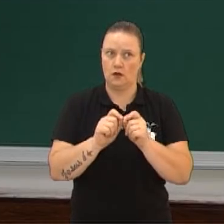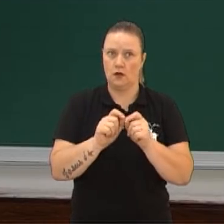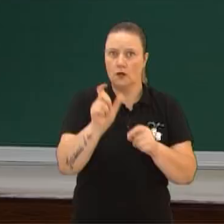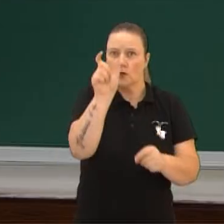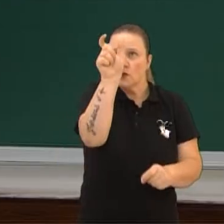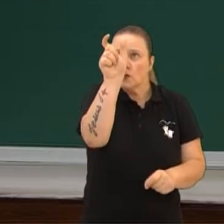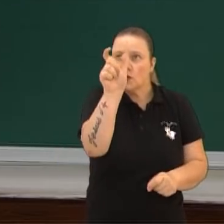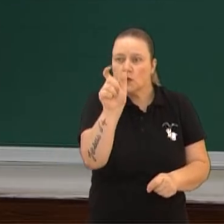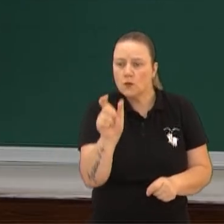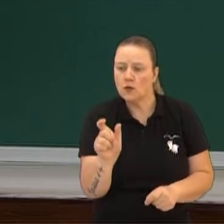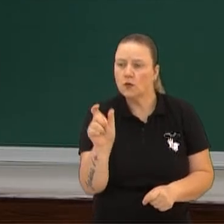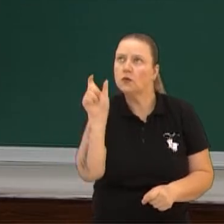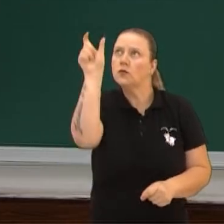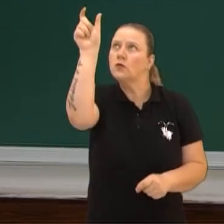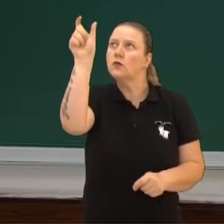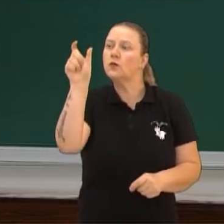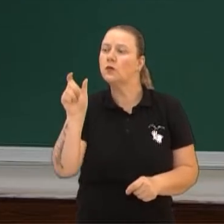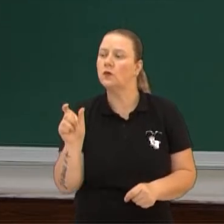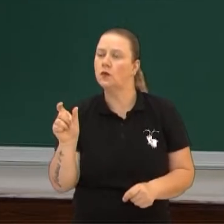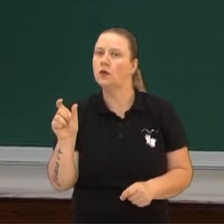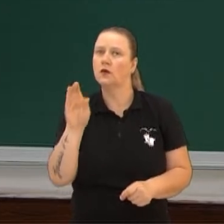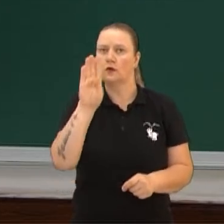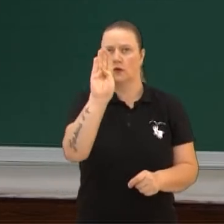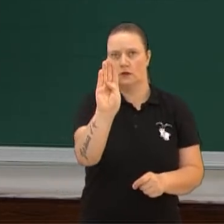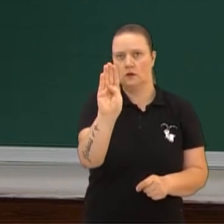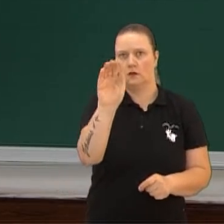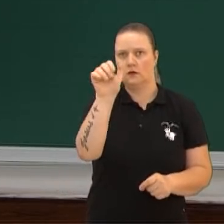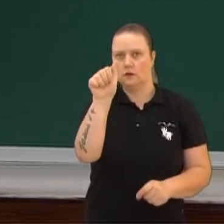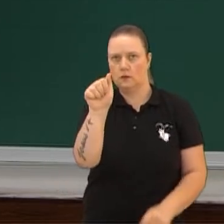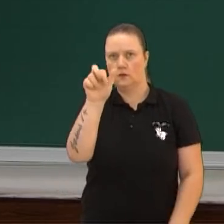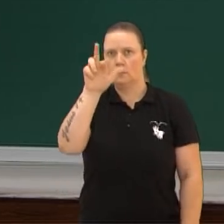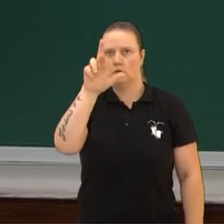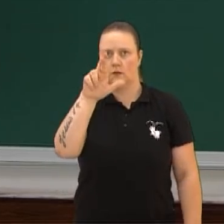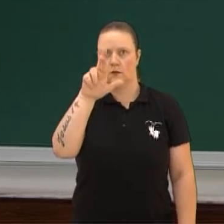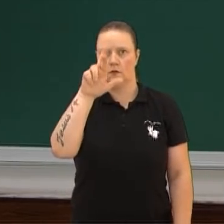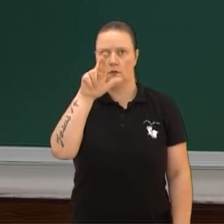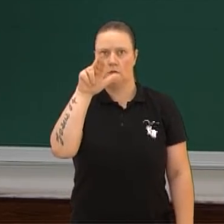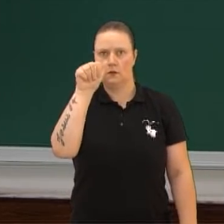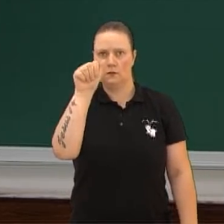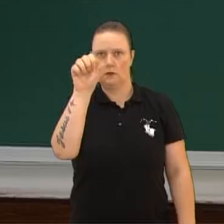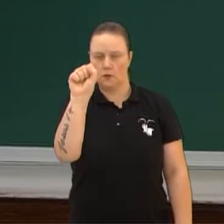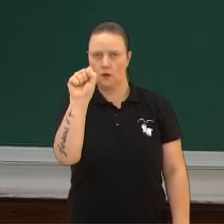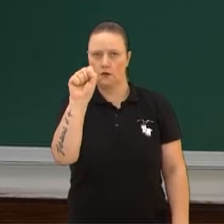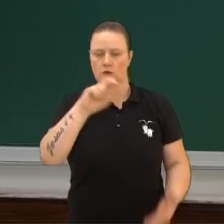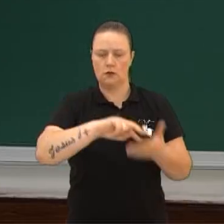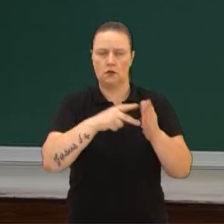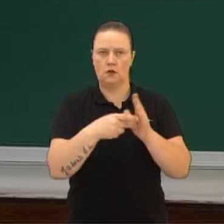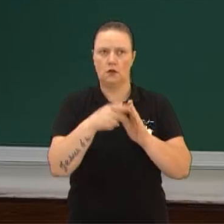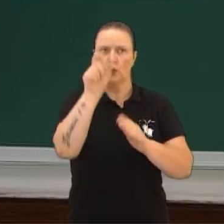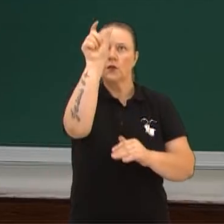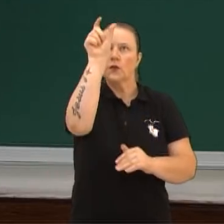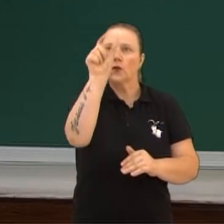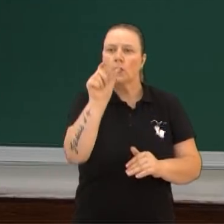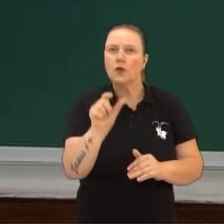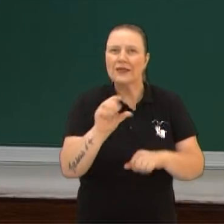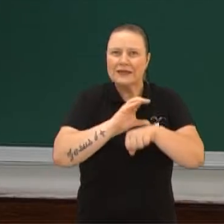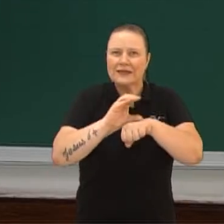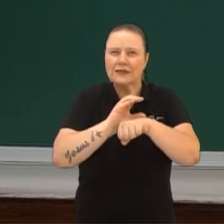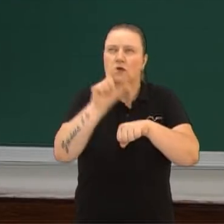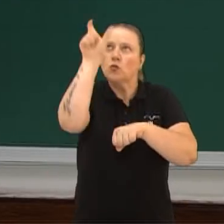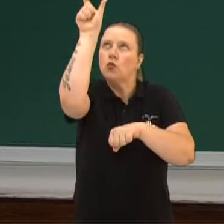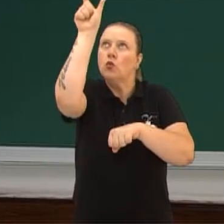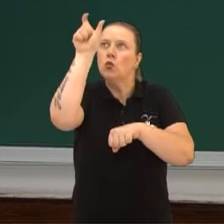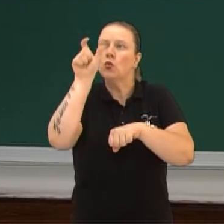barras, tá? Ele é chamado de barras porque ele tem essas barras aqui, justamente por isso. E aqui nós vamos colocar